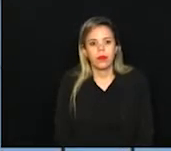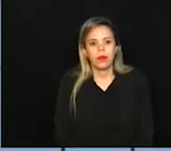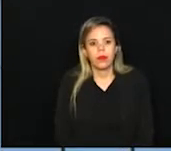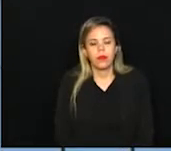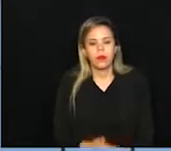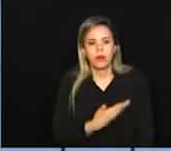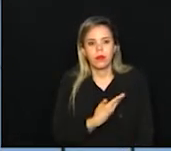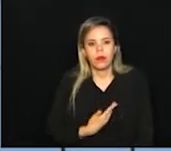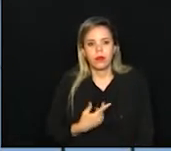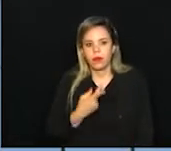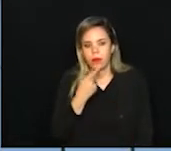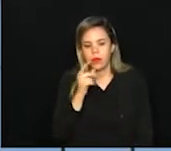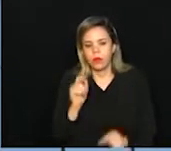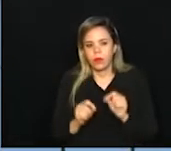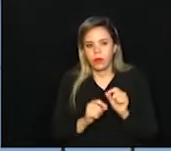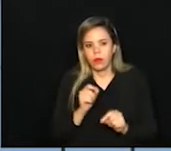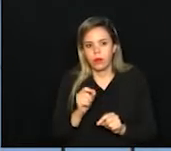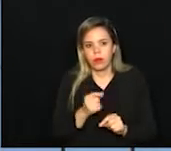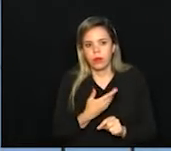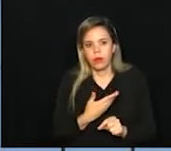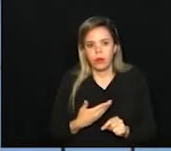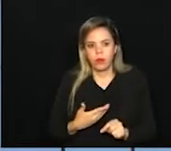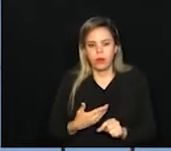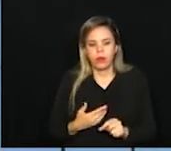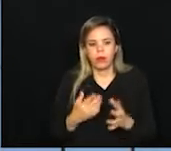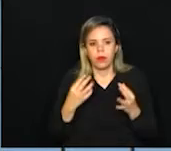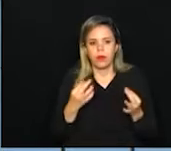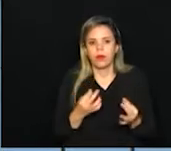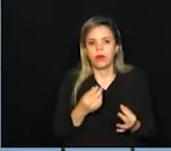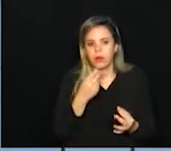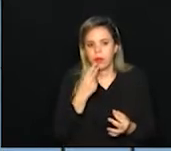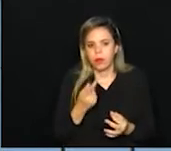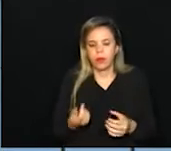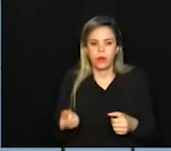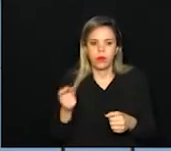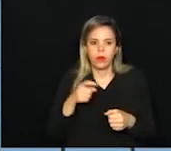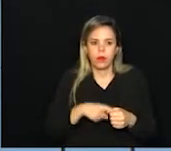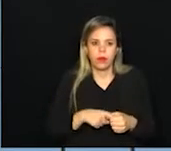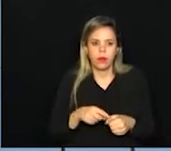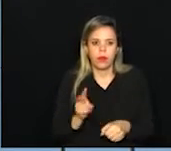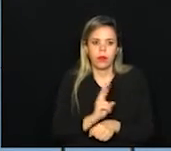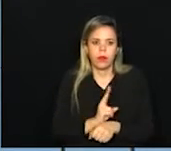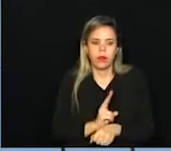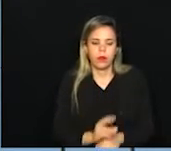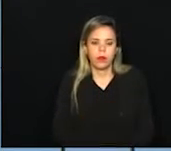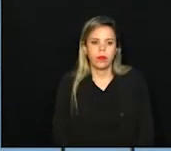O senhor falou ainda do que as autoridades chamam de retomada segura.